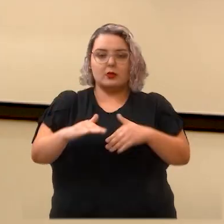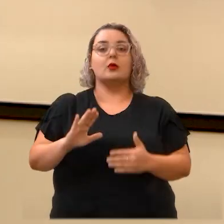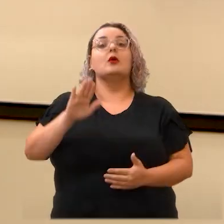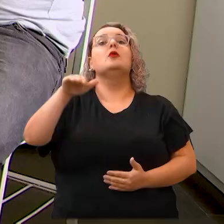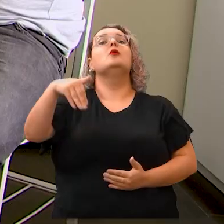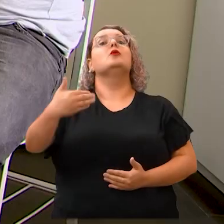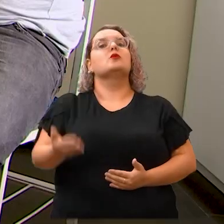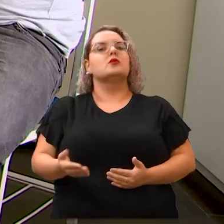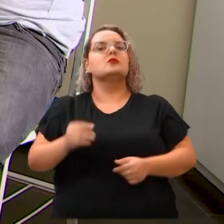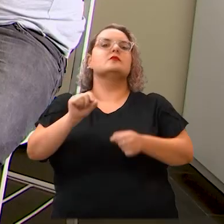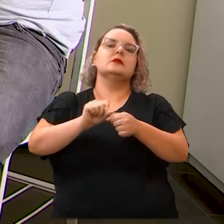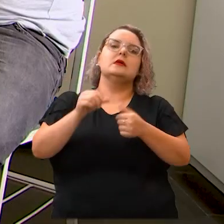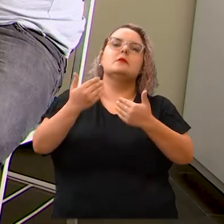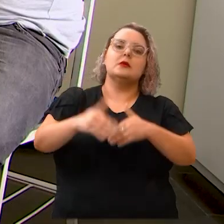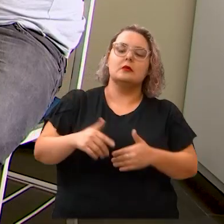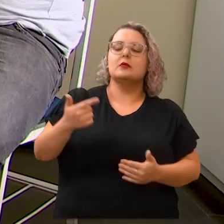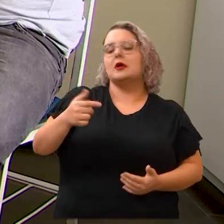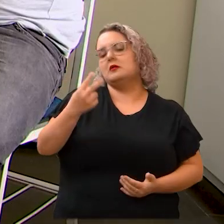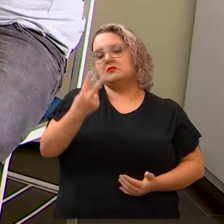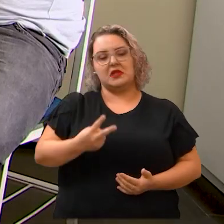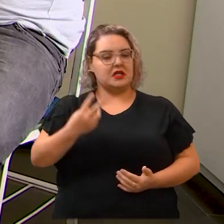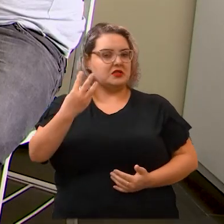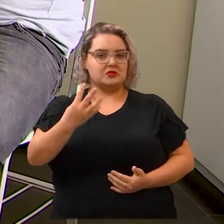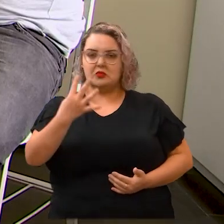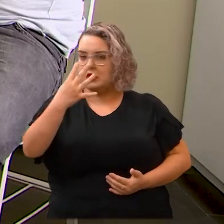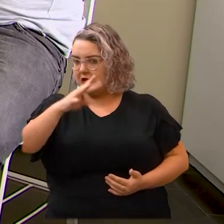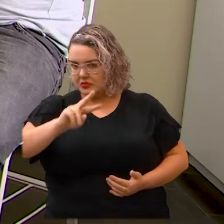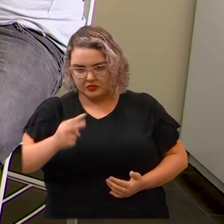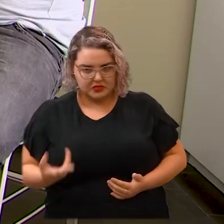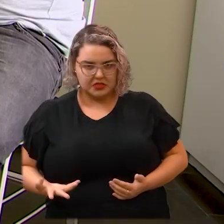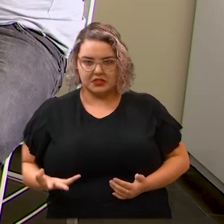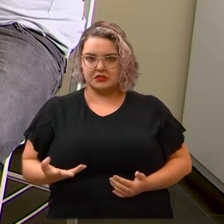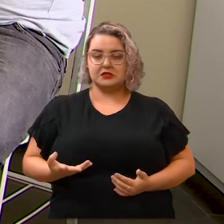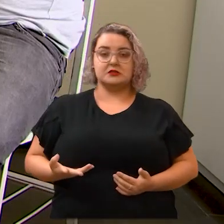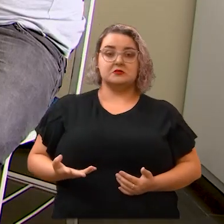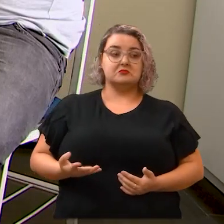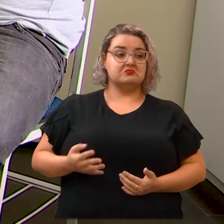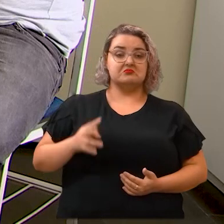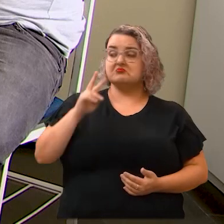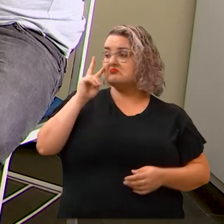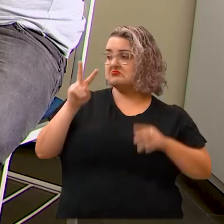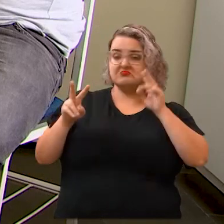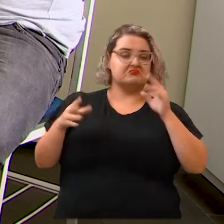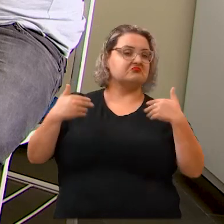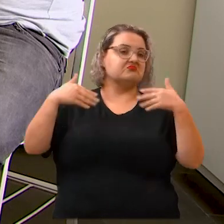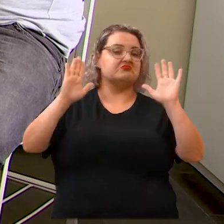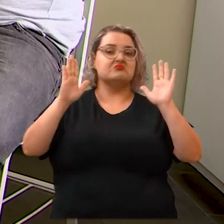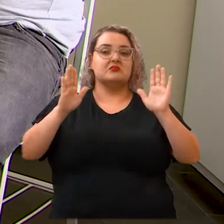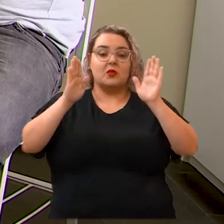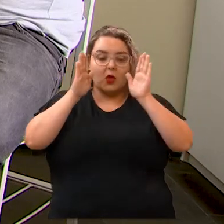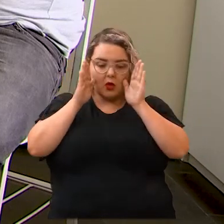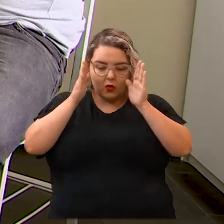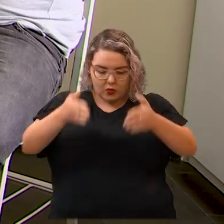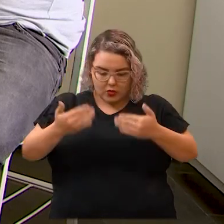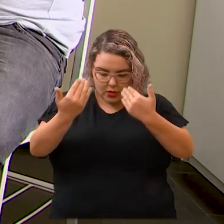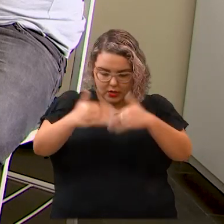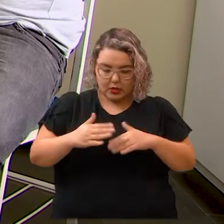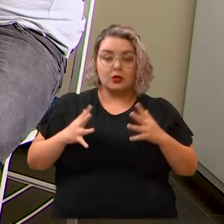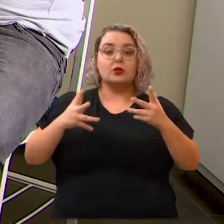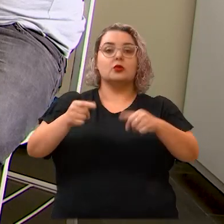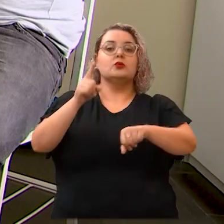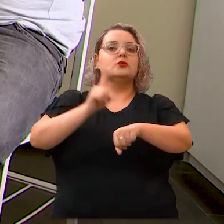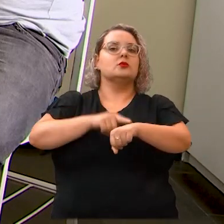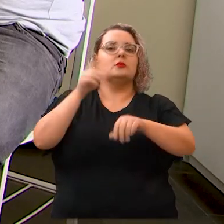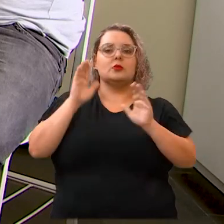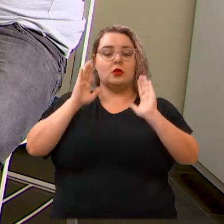você fez já algumas vezes a prova três ou quatro vezes a prova você chega lá você nem olha para o lado você olha para prova não